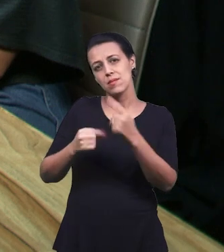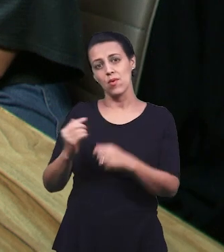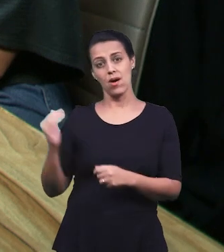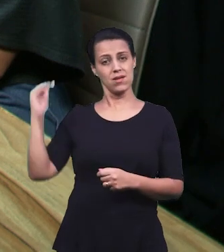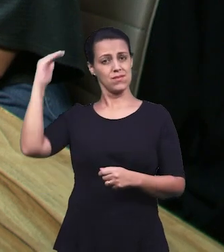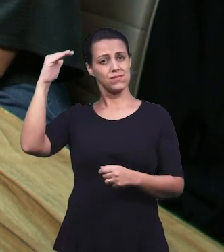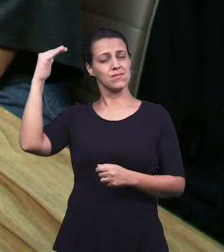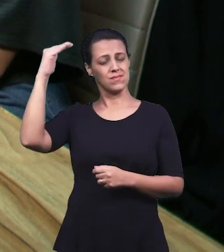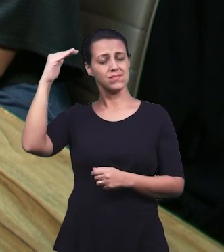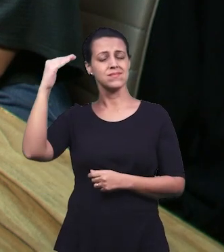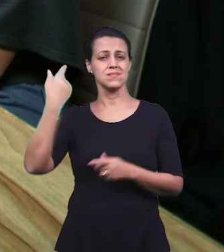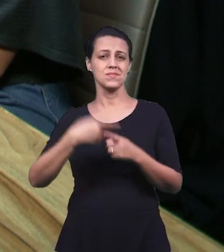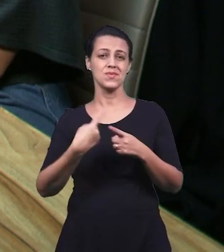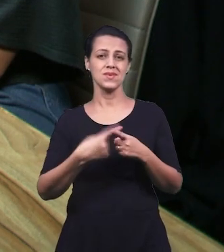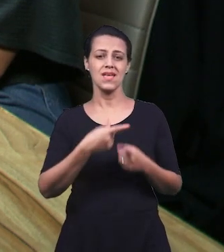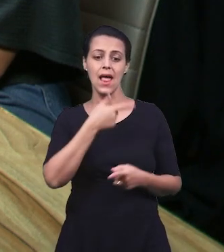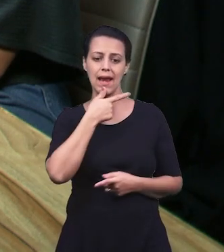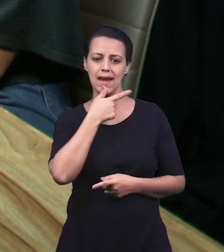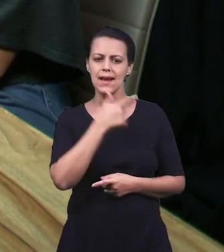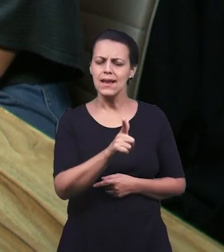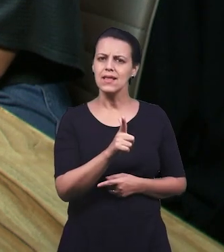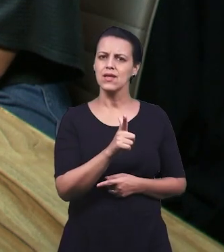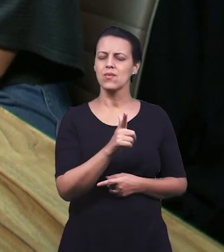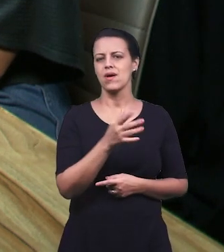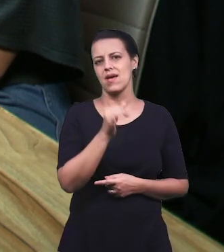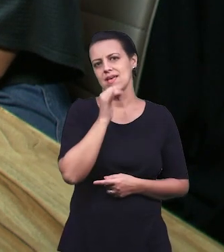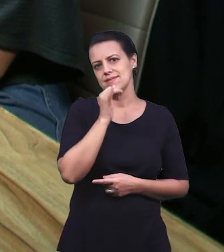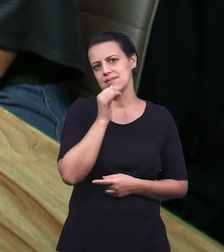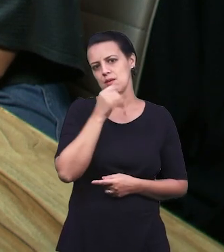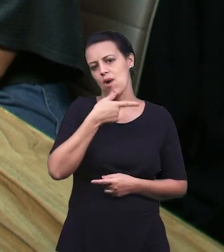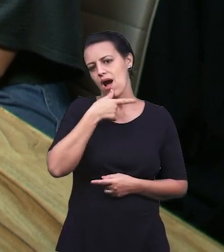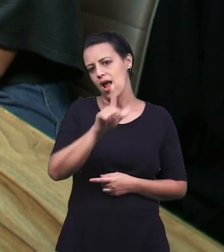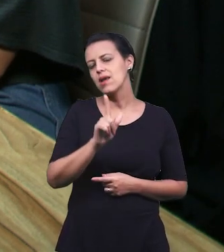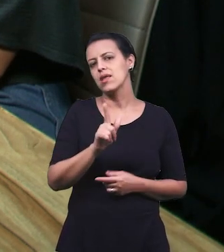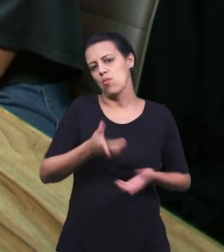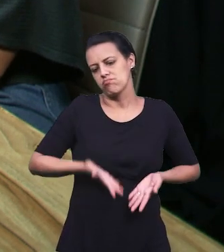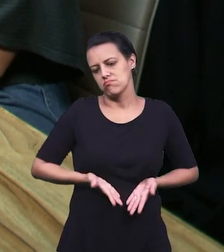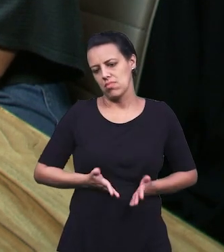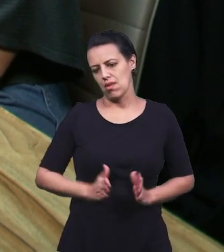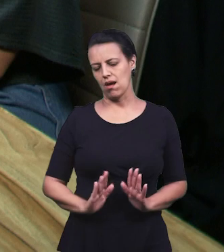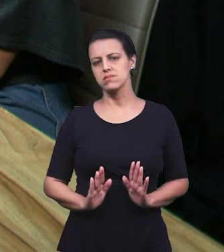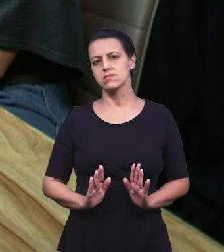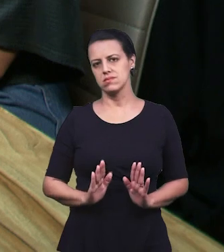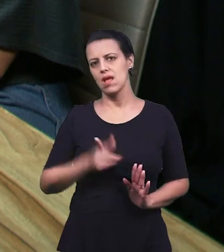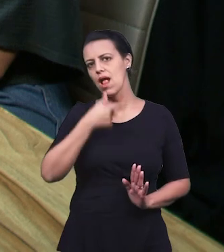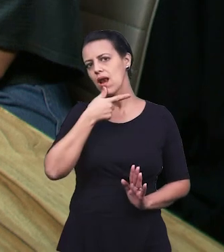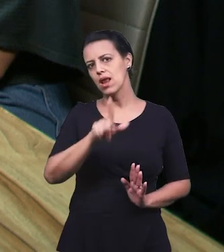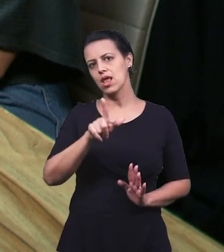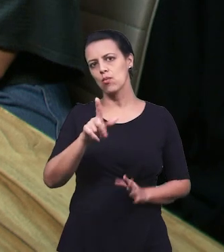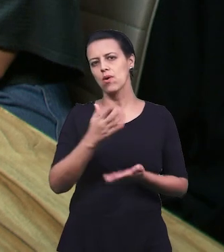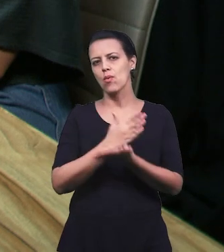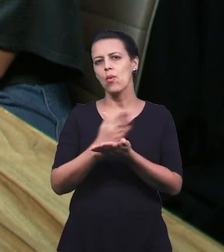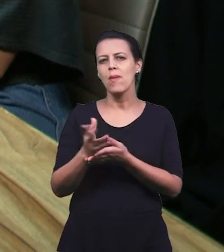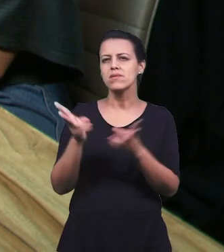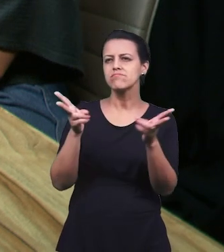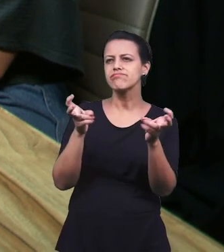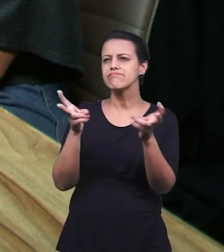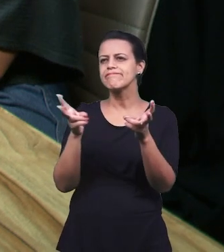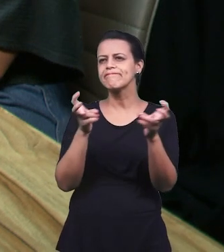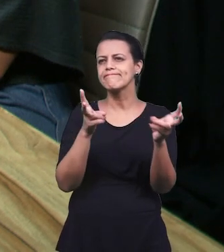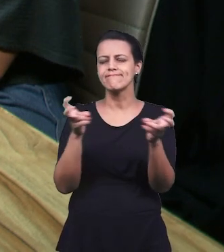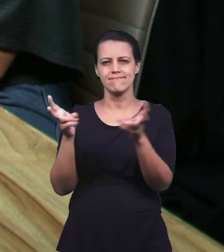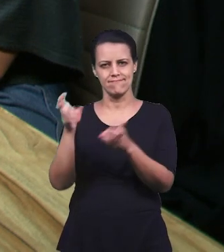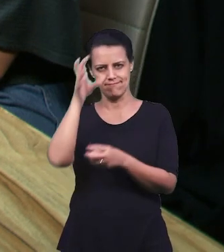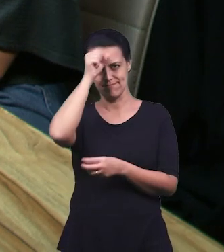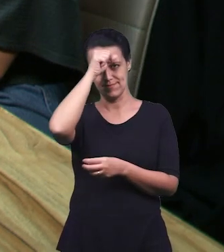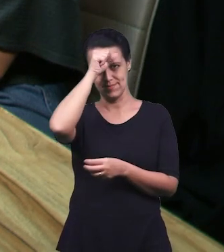uma língua, então a gente, para aprender, vamos supor, a língua materna, que eu já trouxe que desde o ventre, a gente já começa ali com aquela